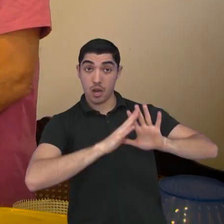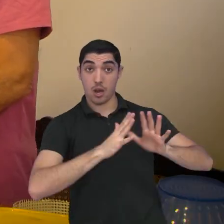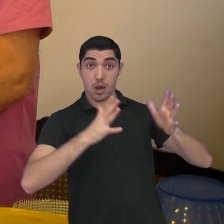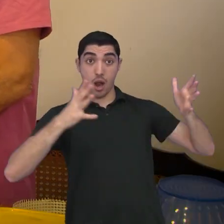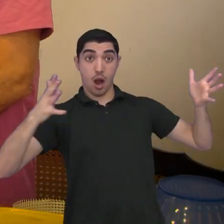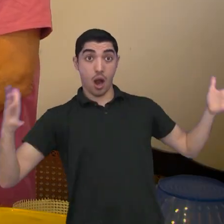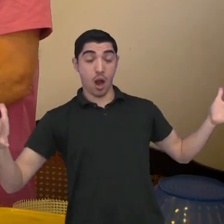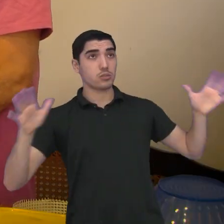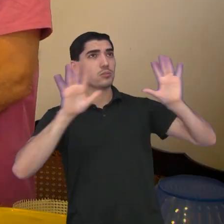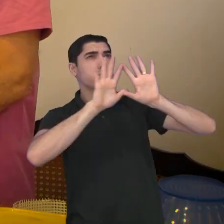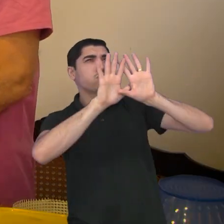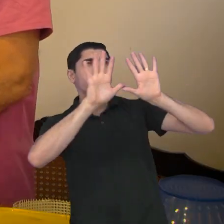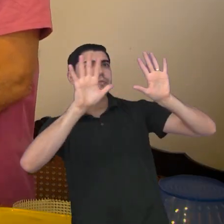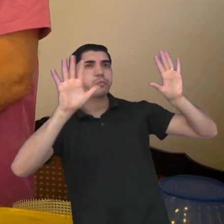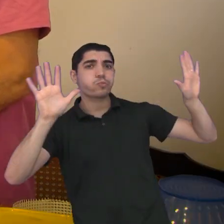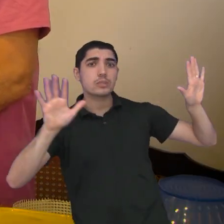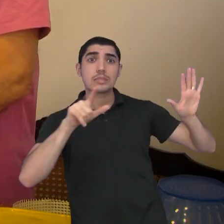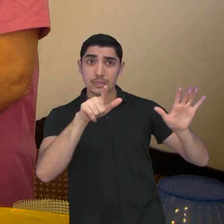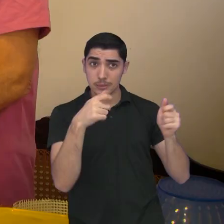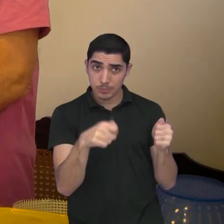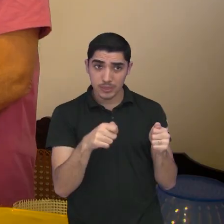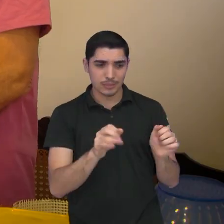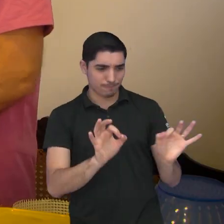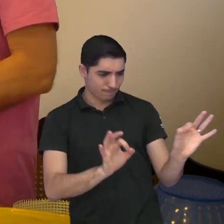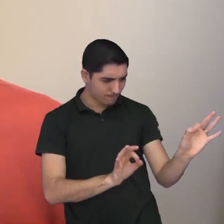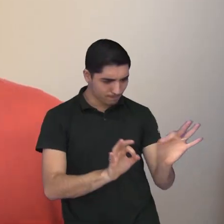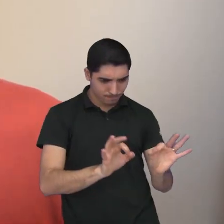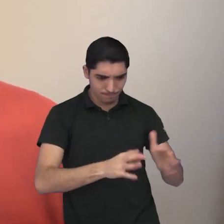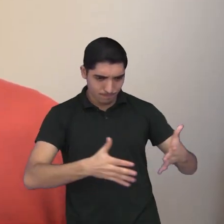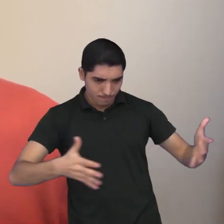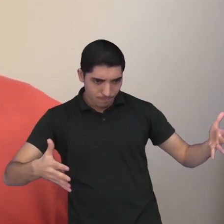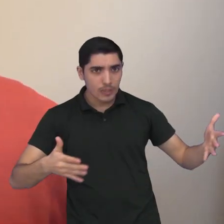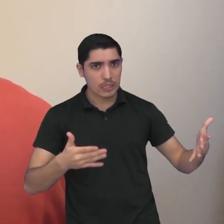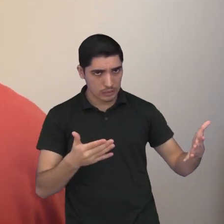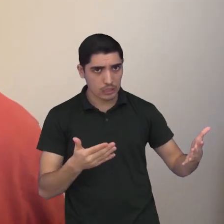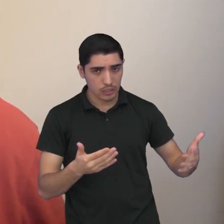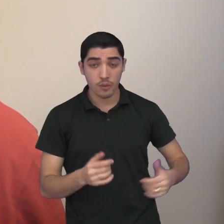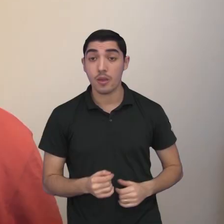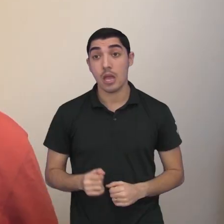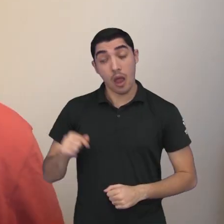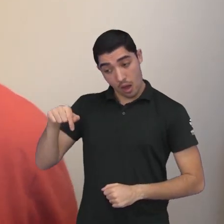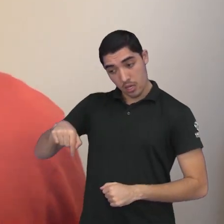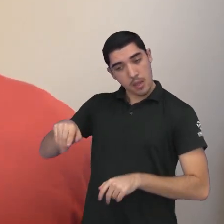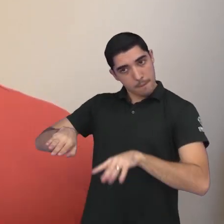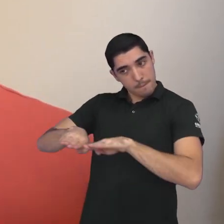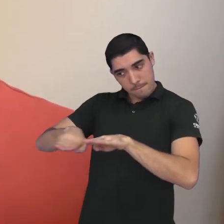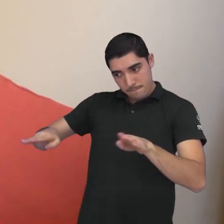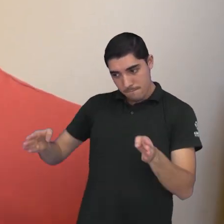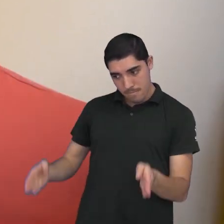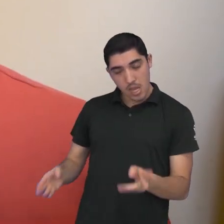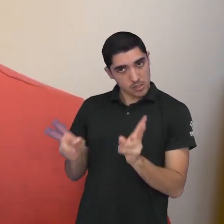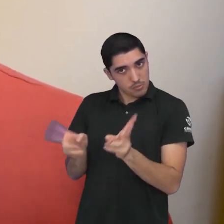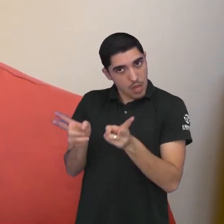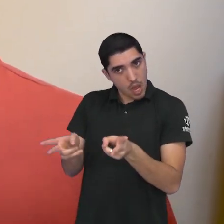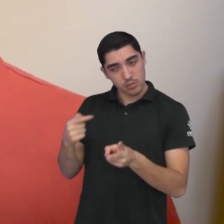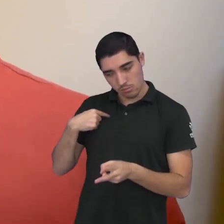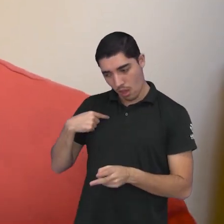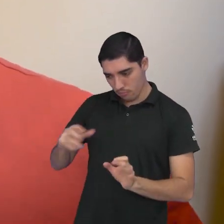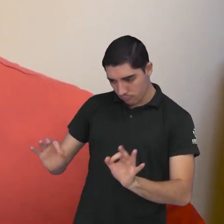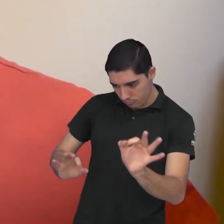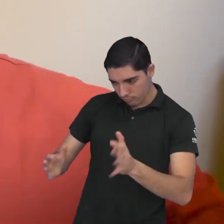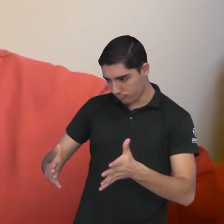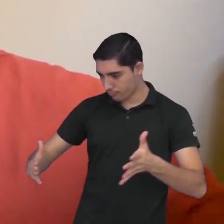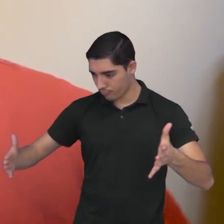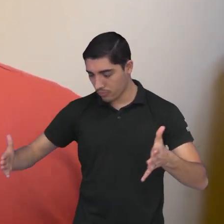espaço muito grande para poder colar as pecinhas. Isso. Ela foi feita nessa mesa, por isso que ela foi ampliada. Ficou até sobrando um pedaço, mas